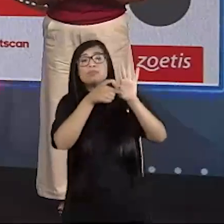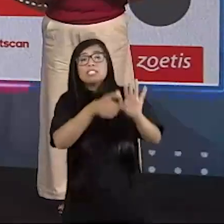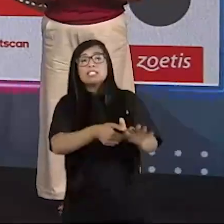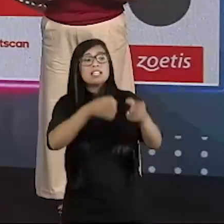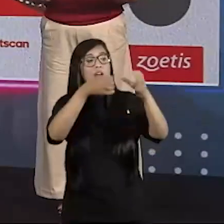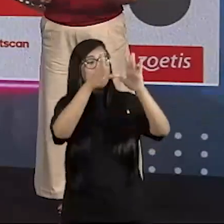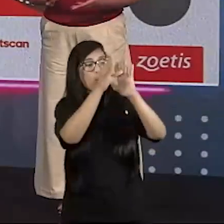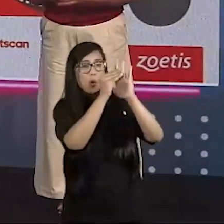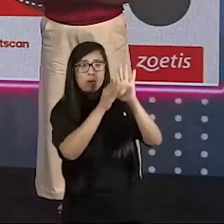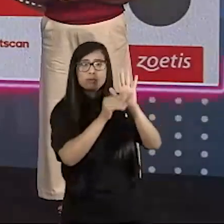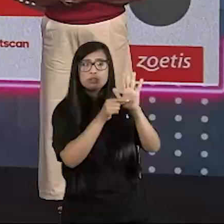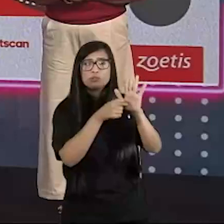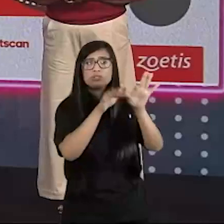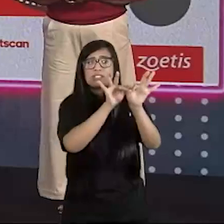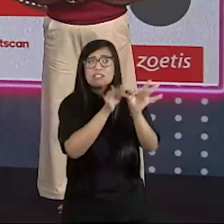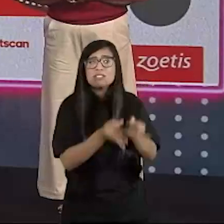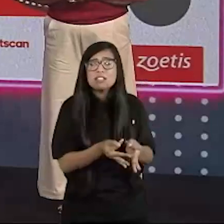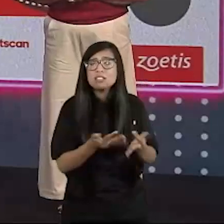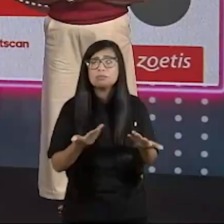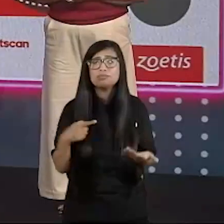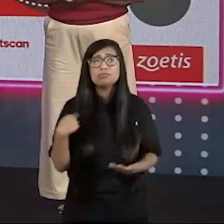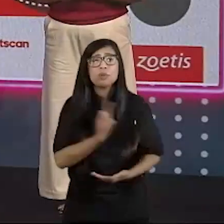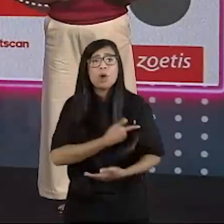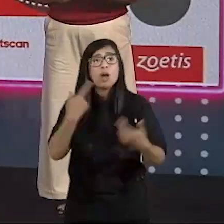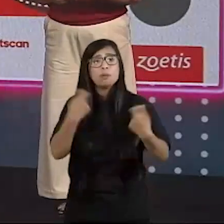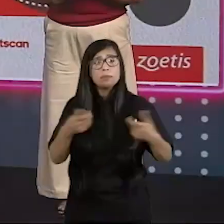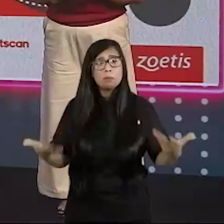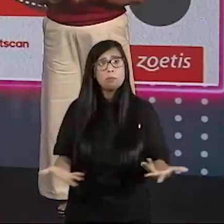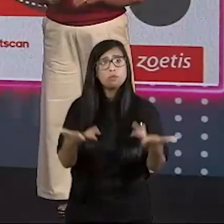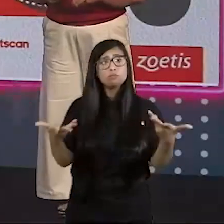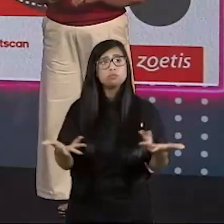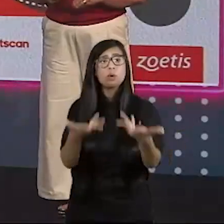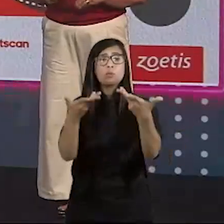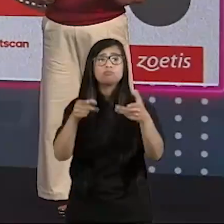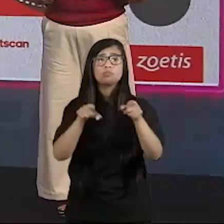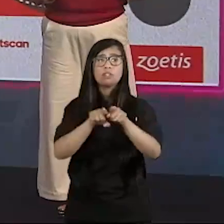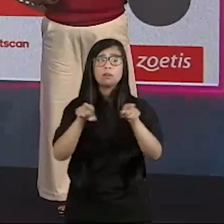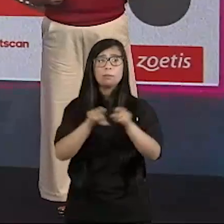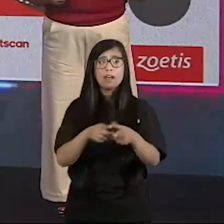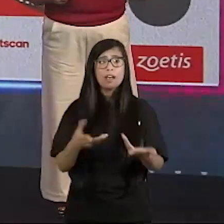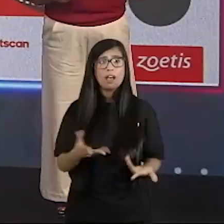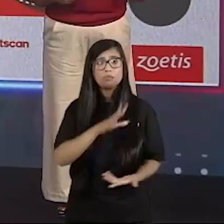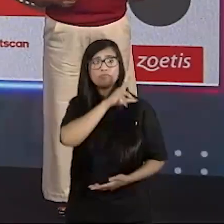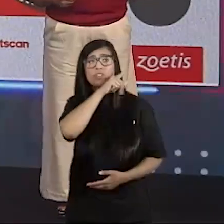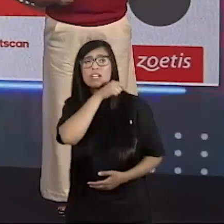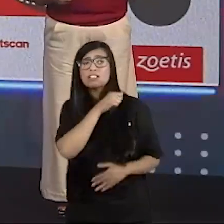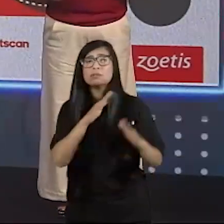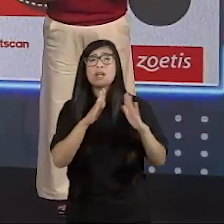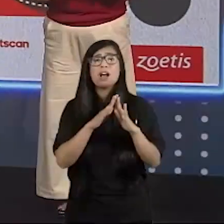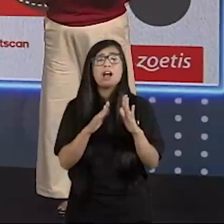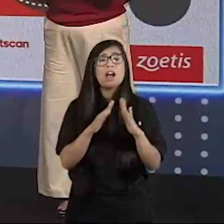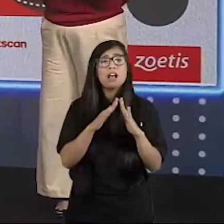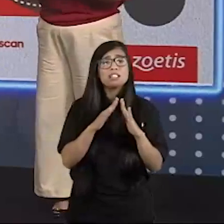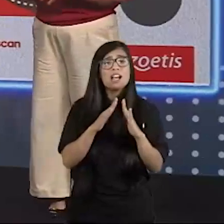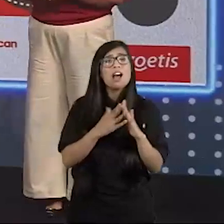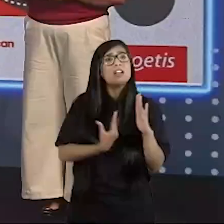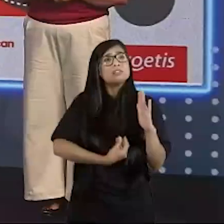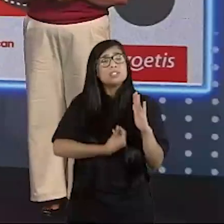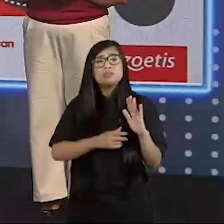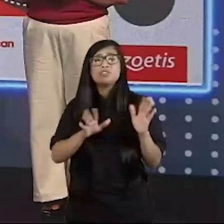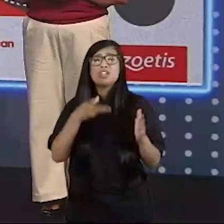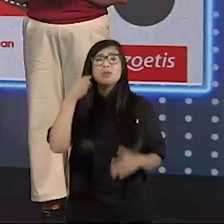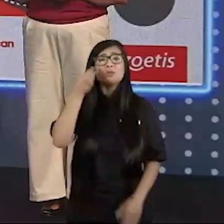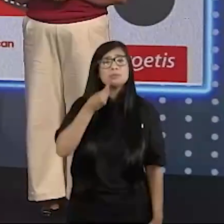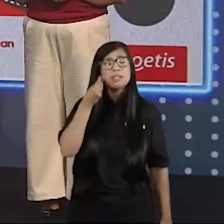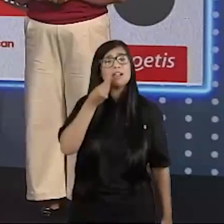vocês que isso precisa ser executado por nós, clínicos de pequenos animais, que vamos estar com o cachorro ali no nosso dia a dia, na nossa